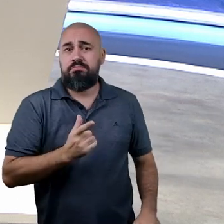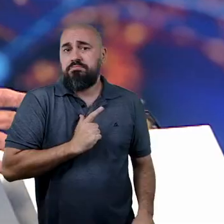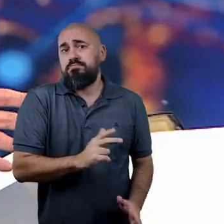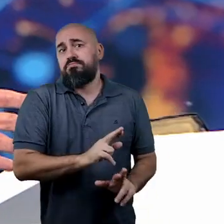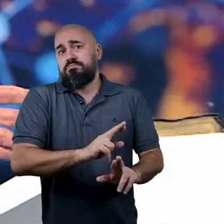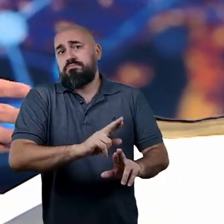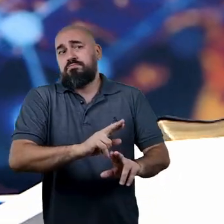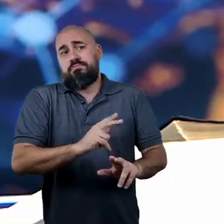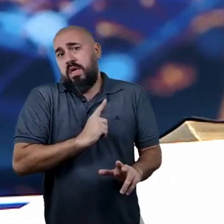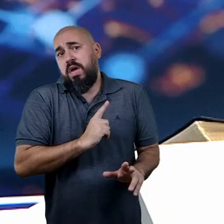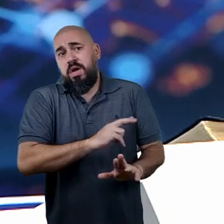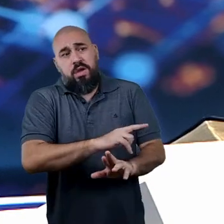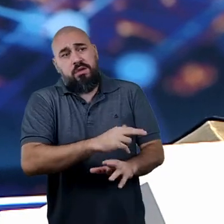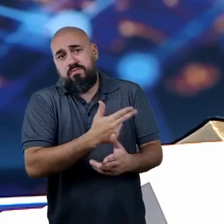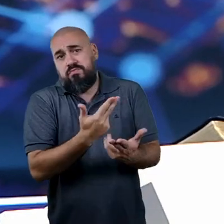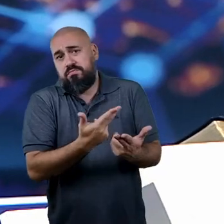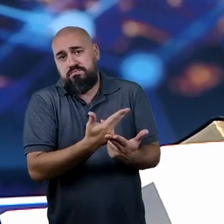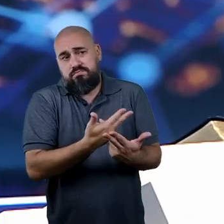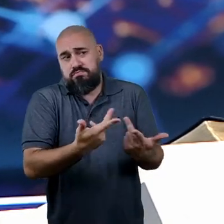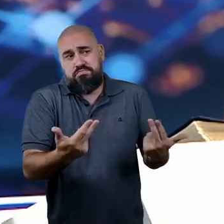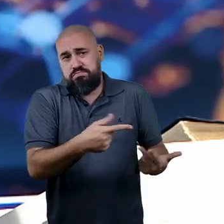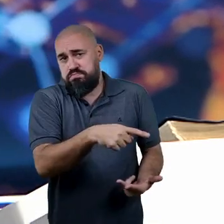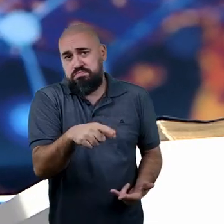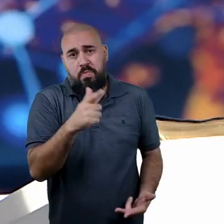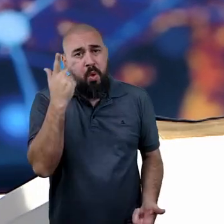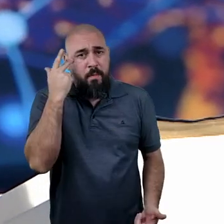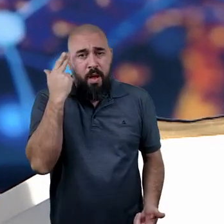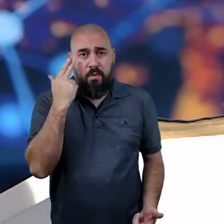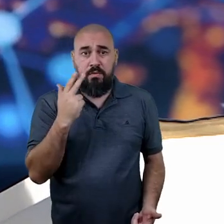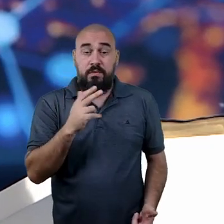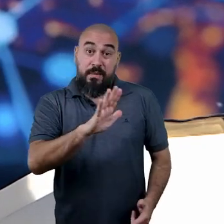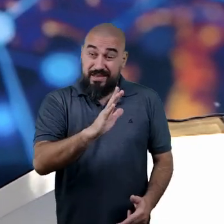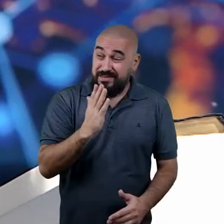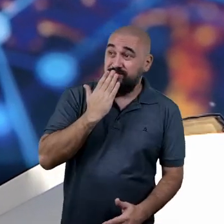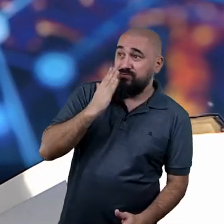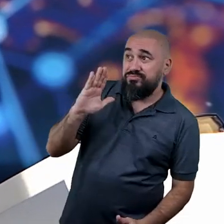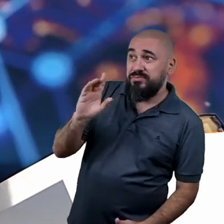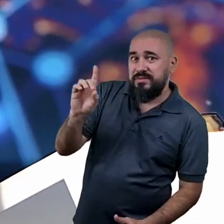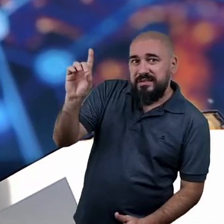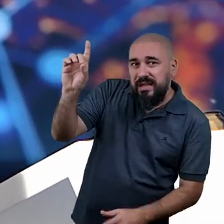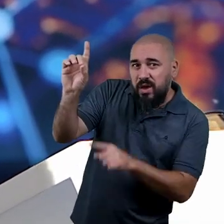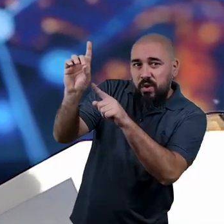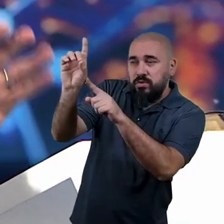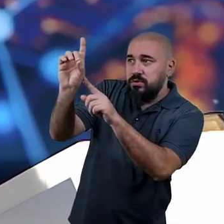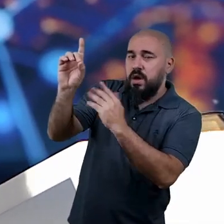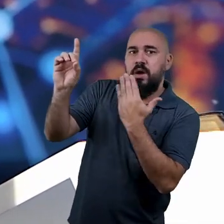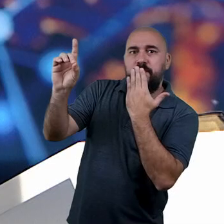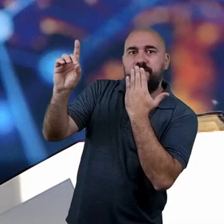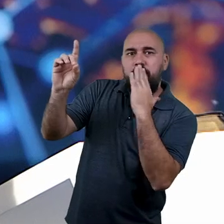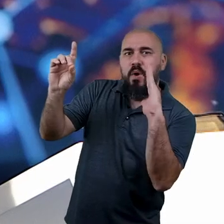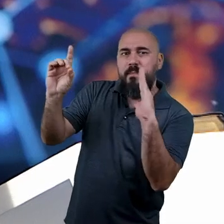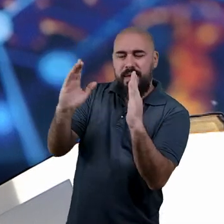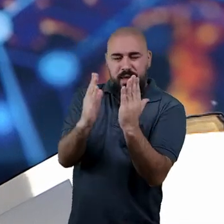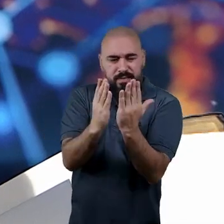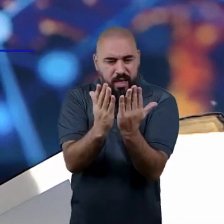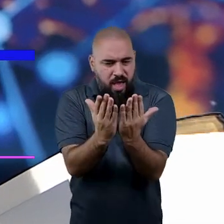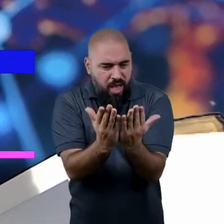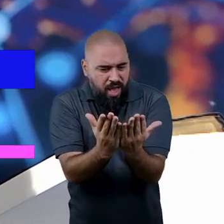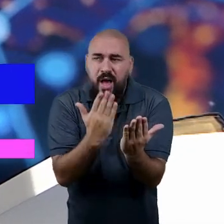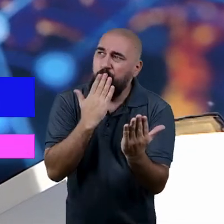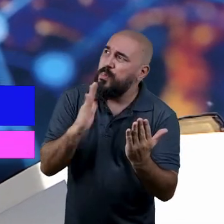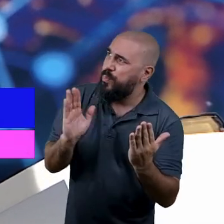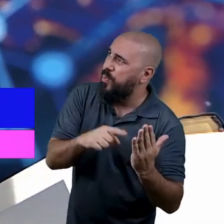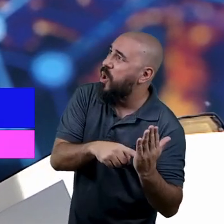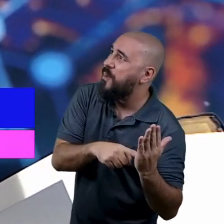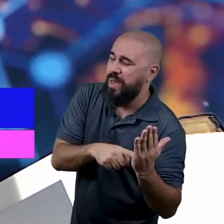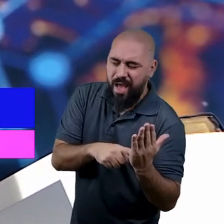as promessas de Deus não falham, você pode, com total certeza, entregar-se a esse Deus, colocar a